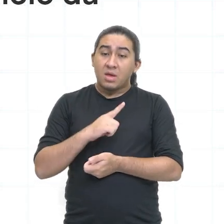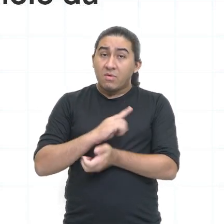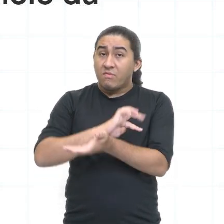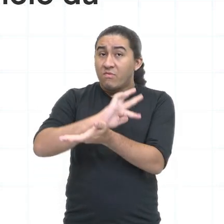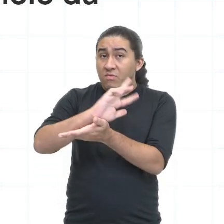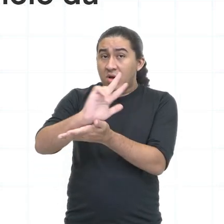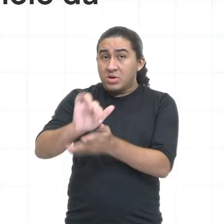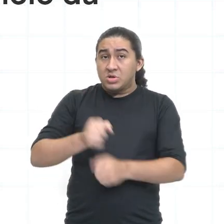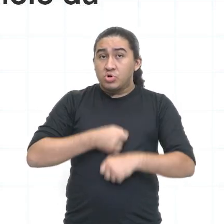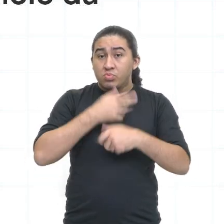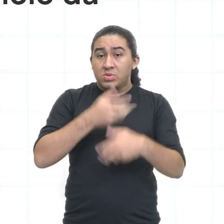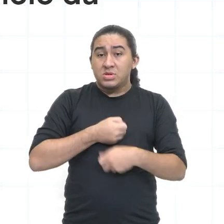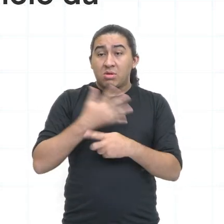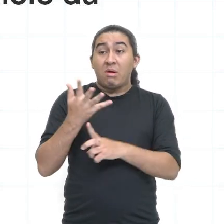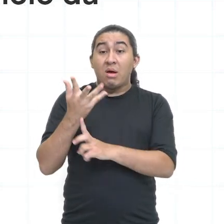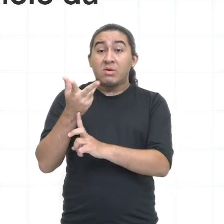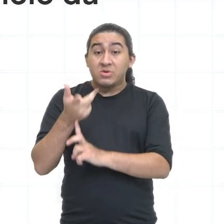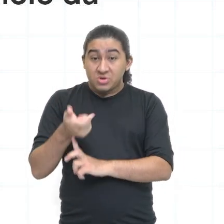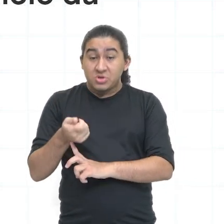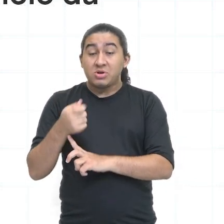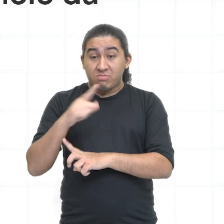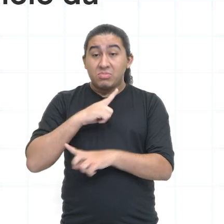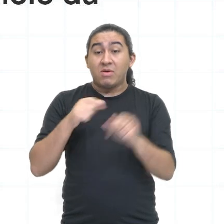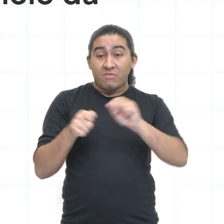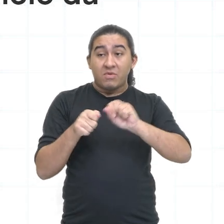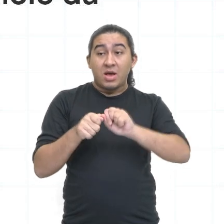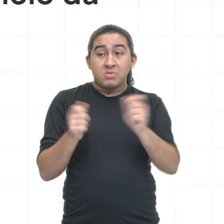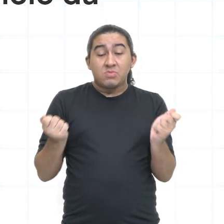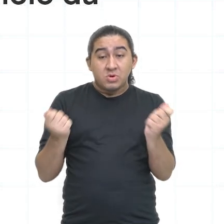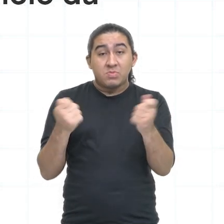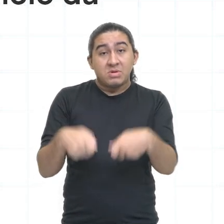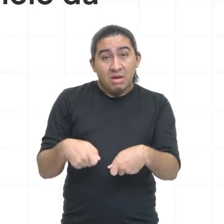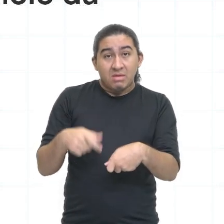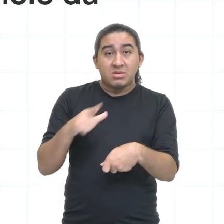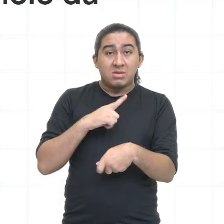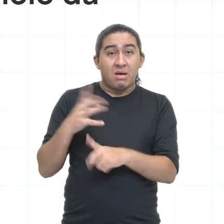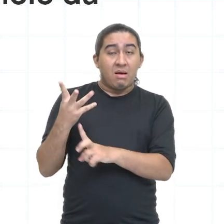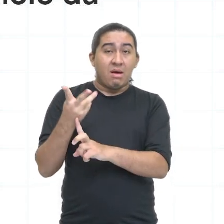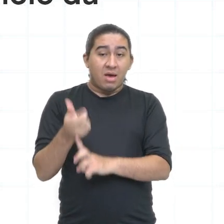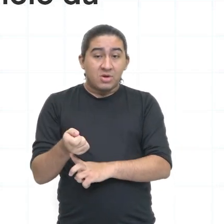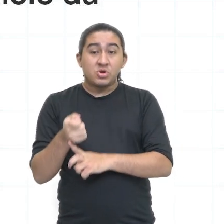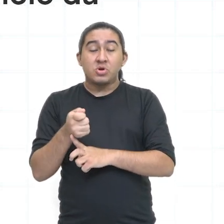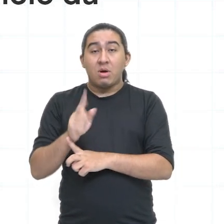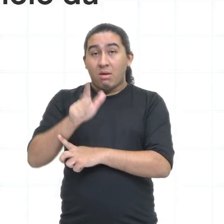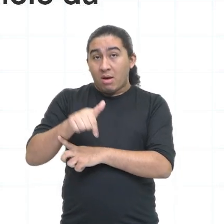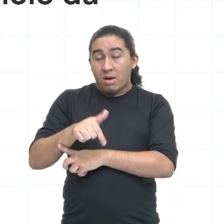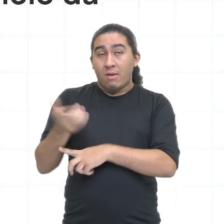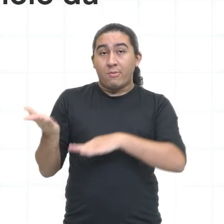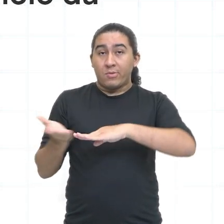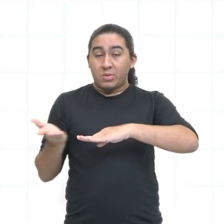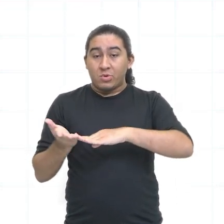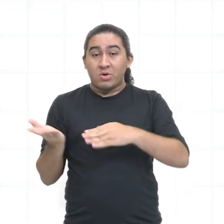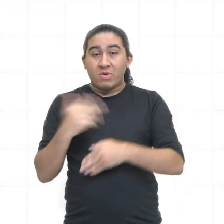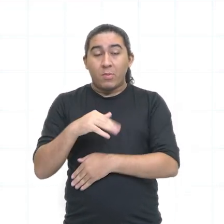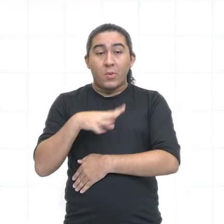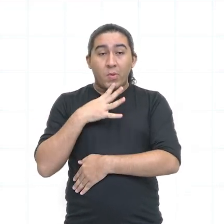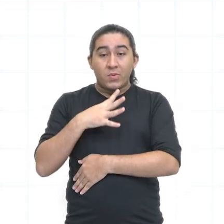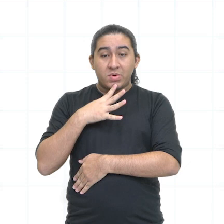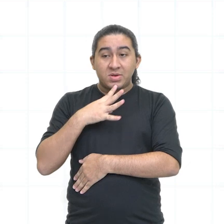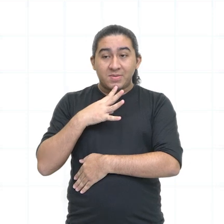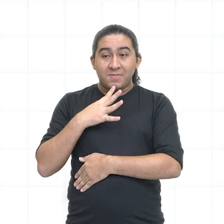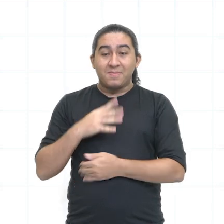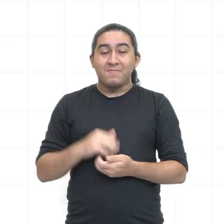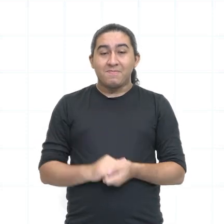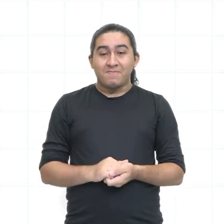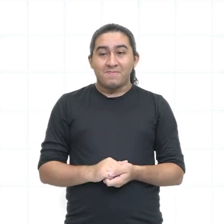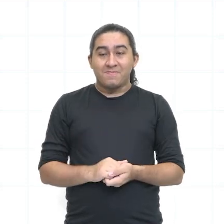movimentos artísticos que fazem parte da arte contemporânea. E vamos conhecer esses movimentos artísticos.